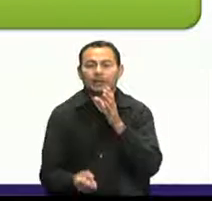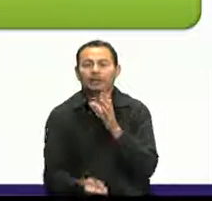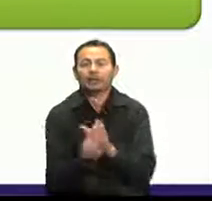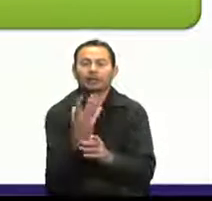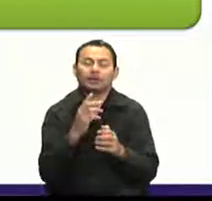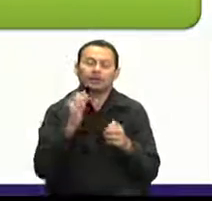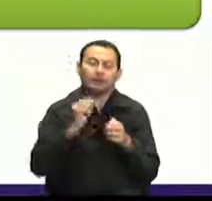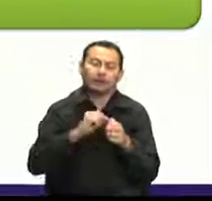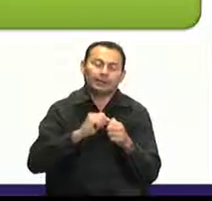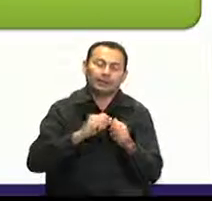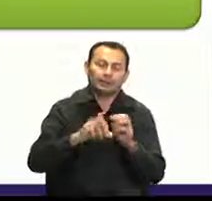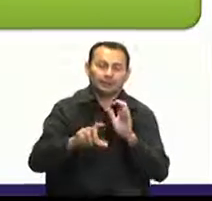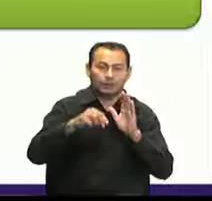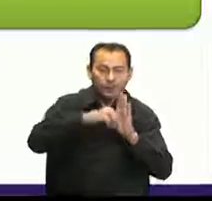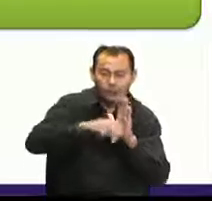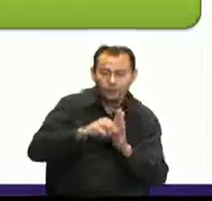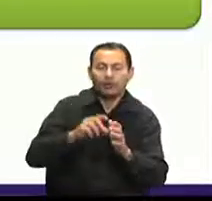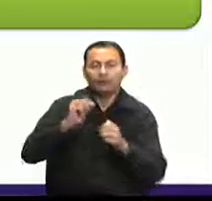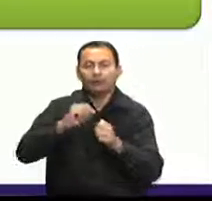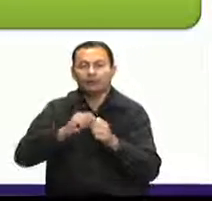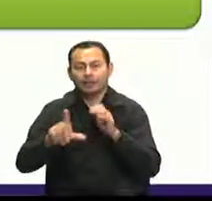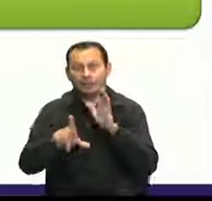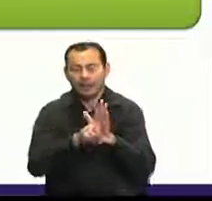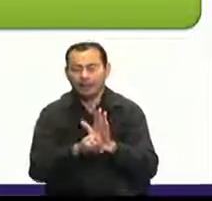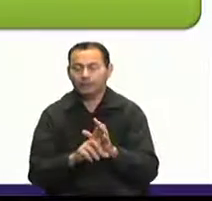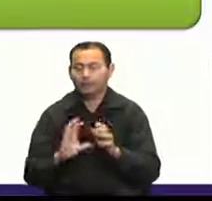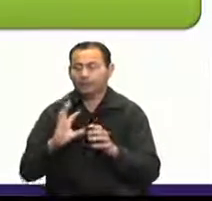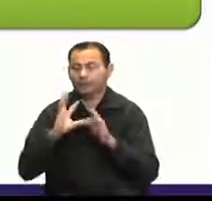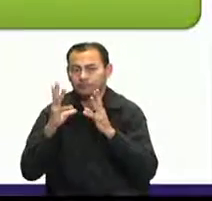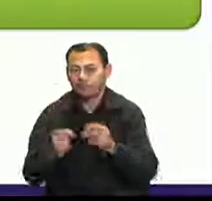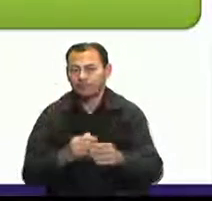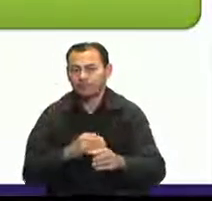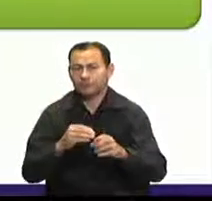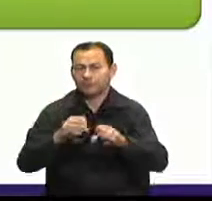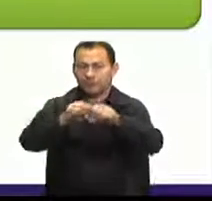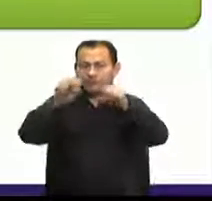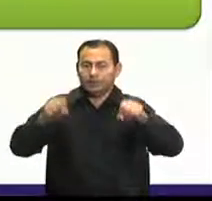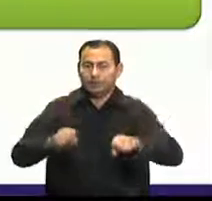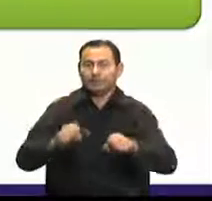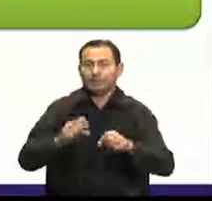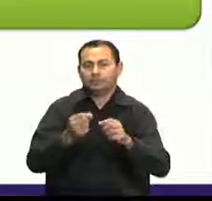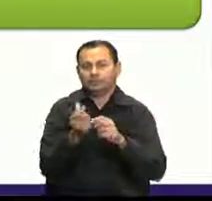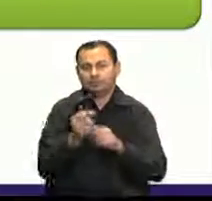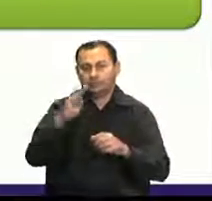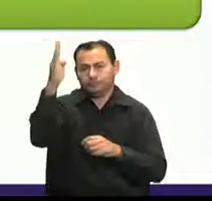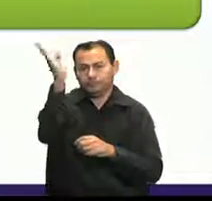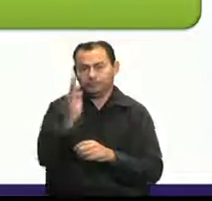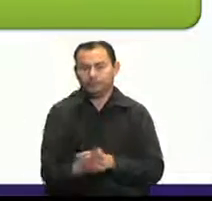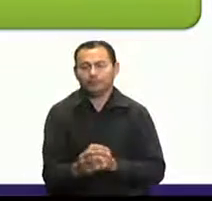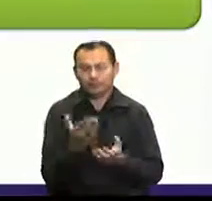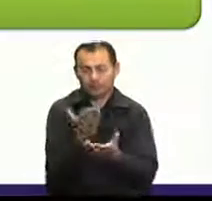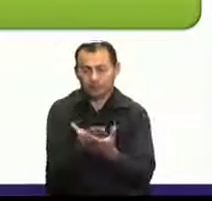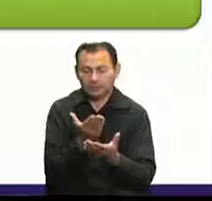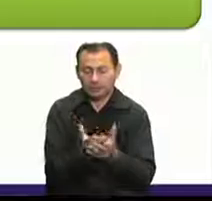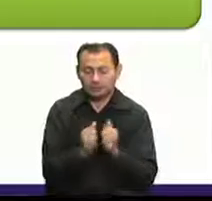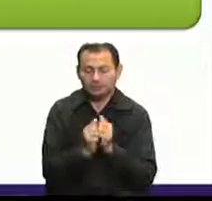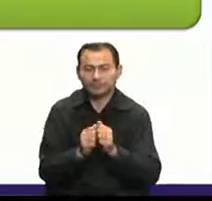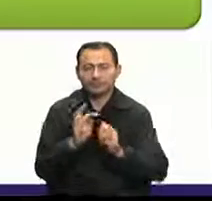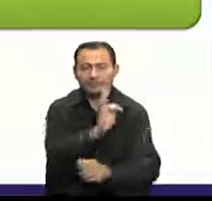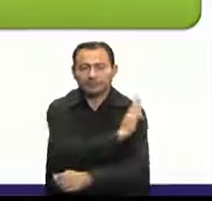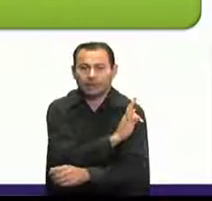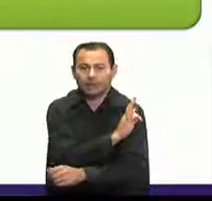normas leis e regulamentos para o funcionamento e não de todo o sistema financeiro nacional através de estudos e acompanhamentos